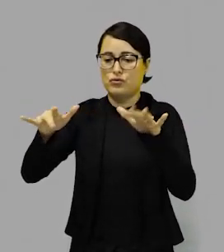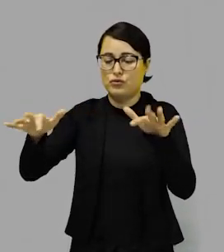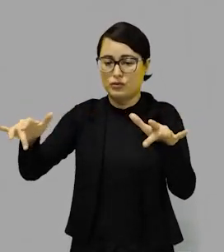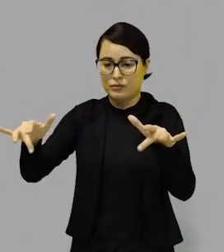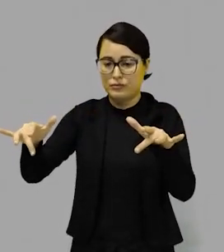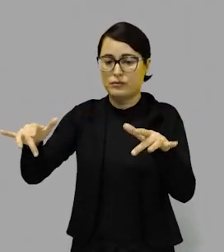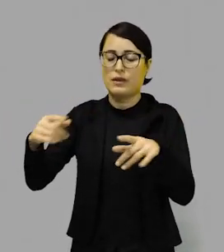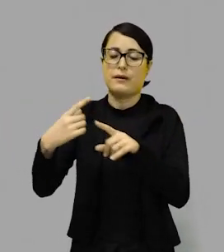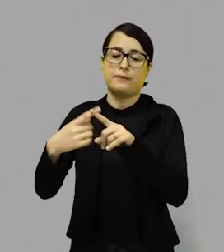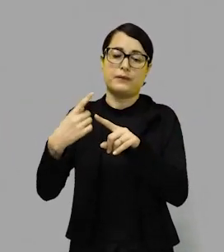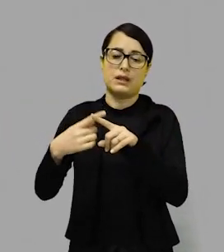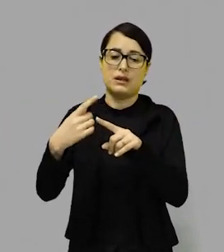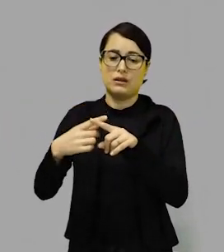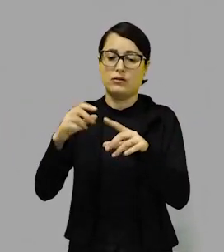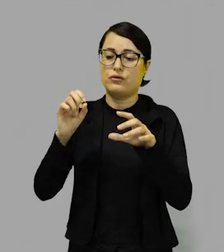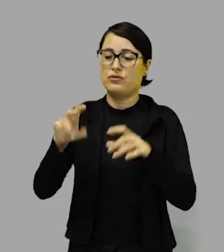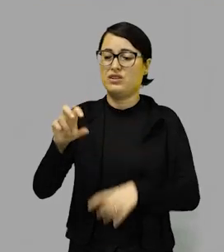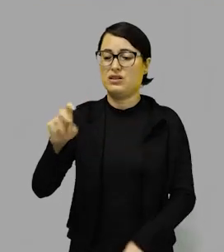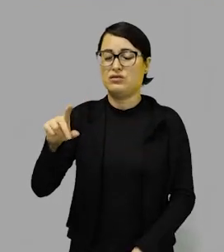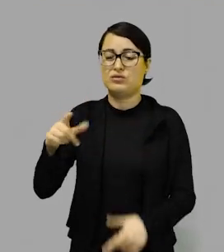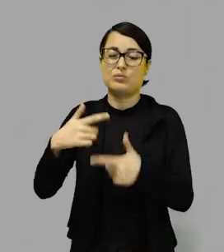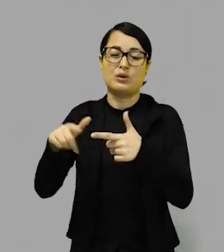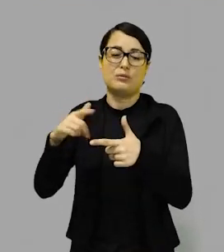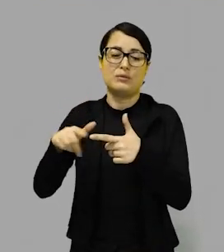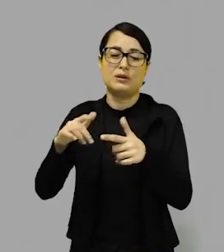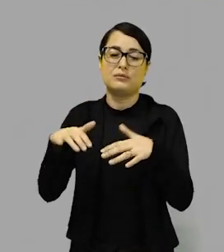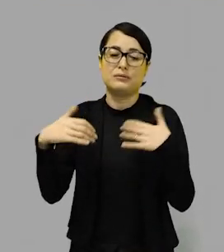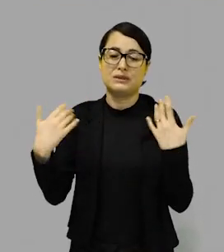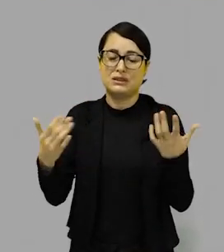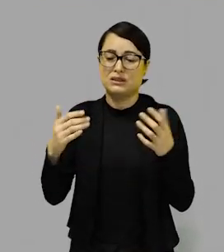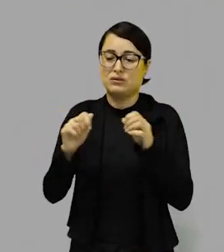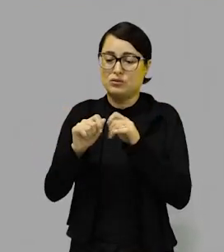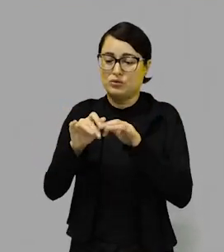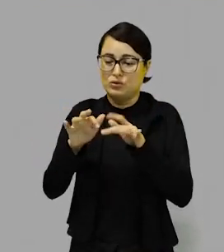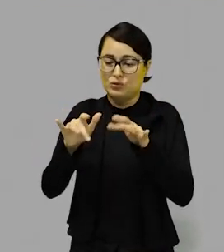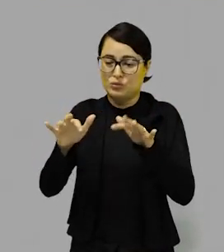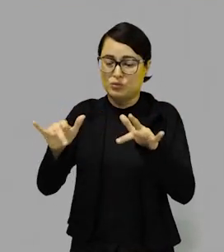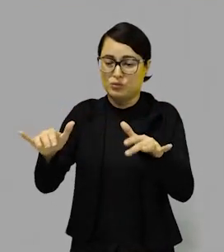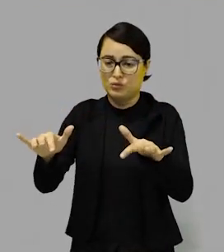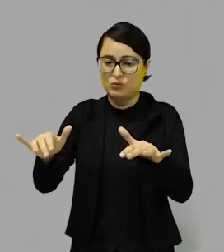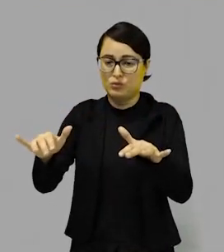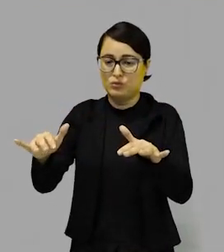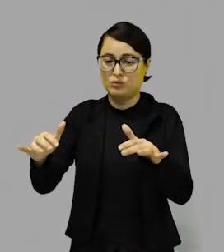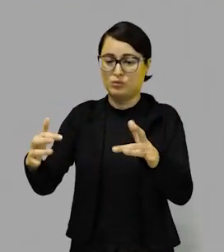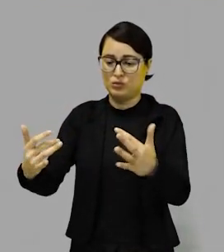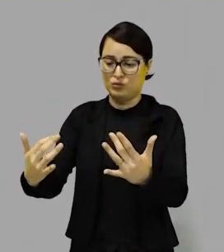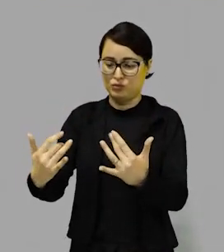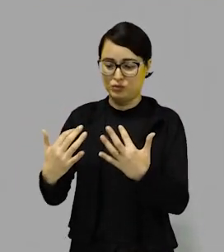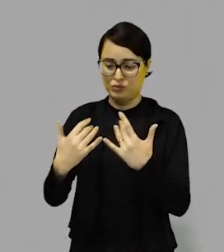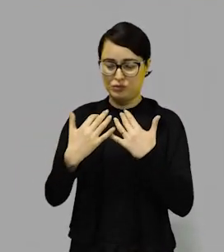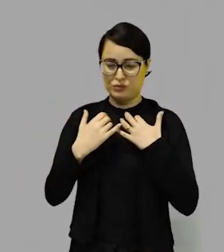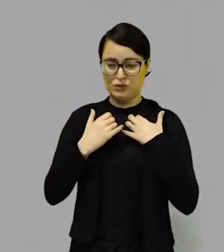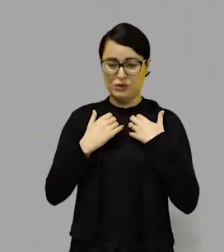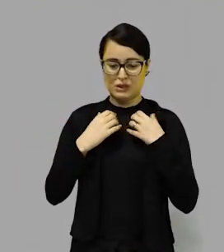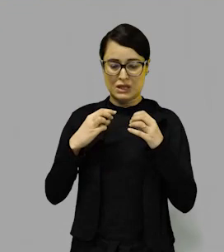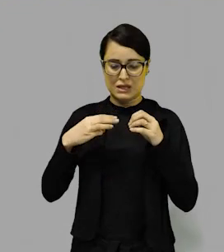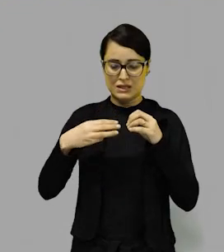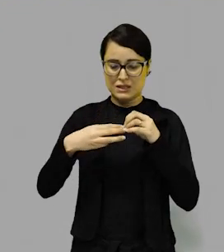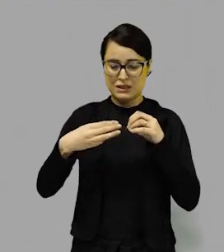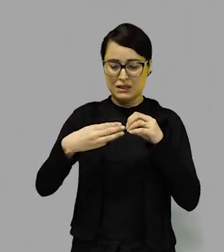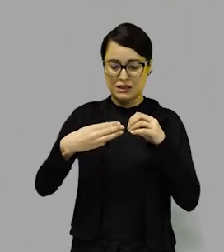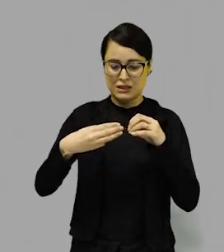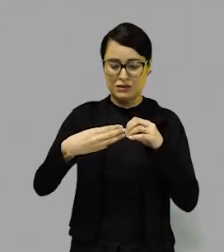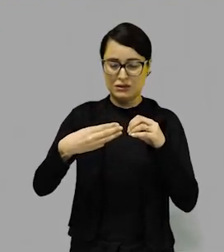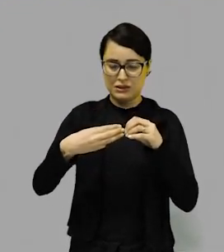O problema que o vírus causa é que, quando ele se reproduz, ele mata a célula que ele está hospedando, aliás,